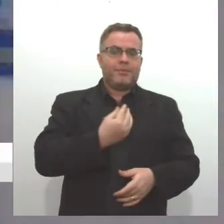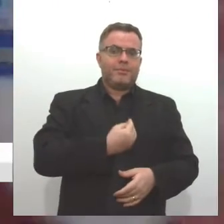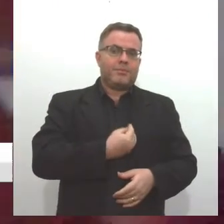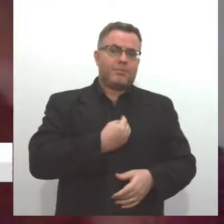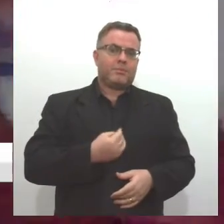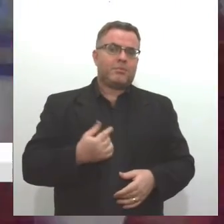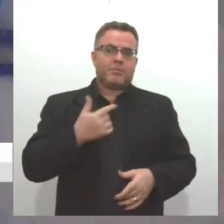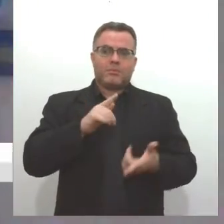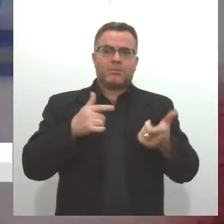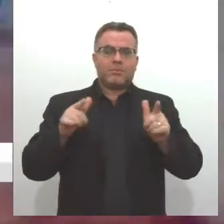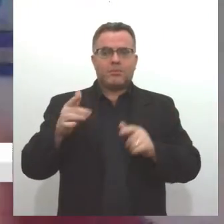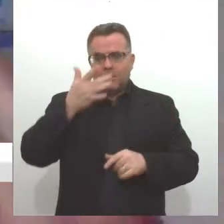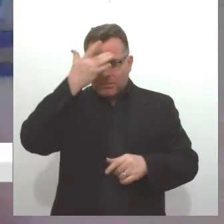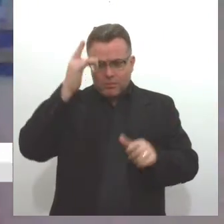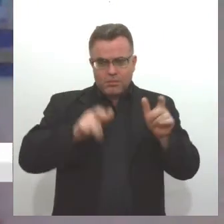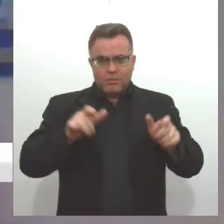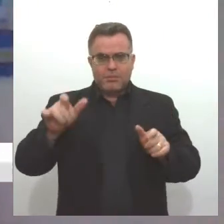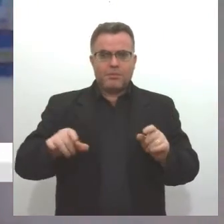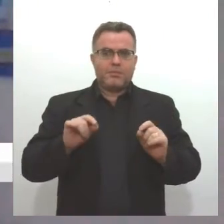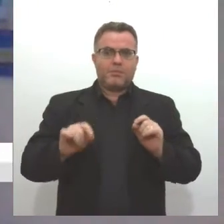muitas outras aí, inclusive,